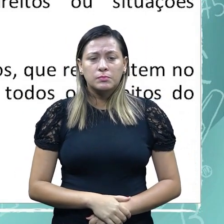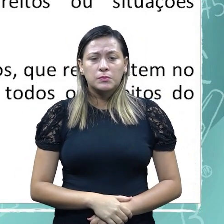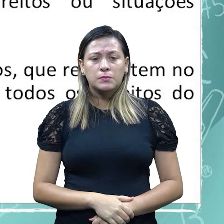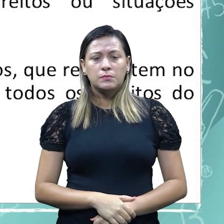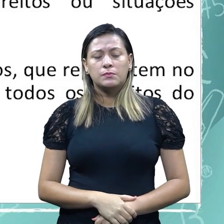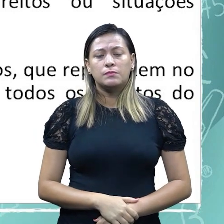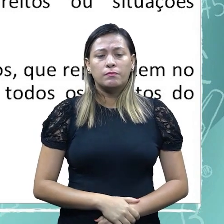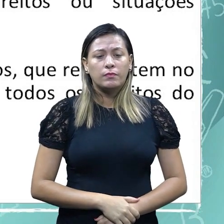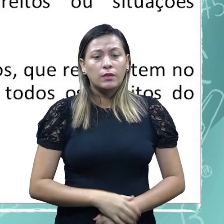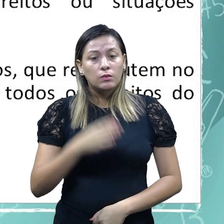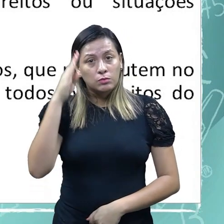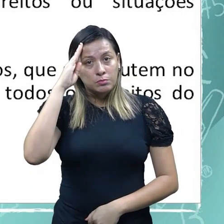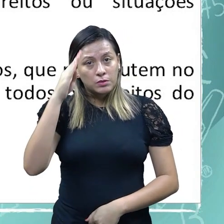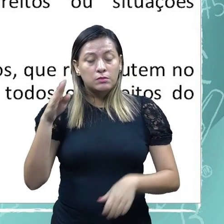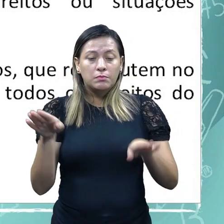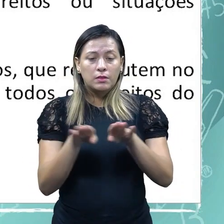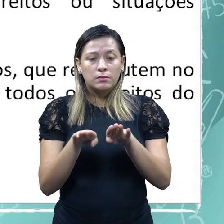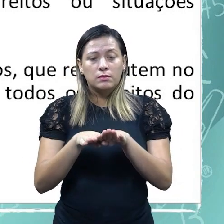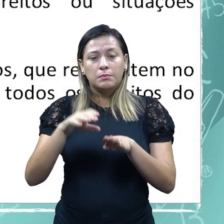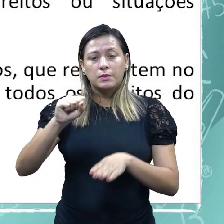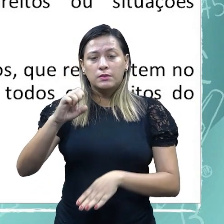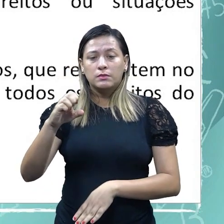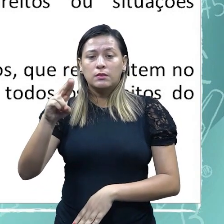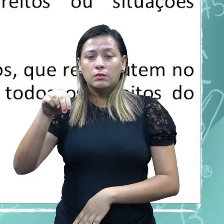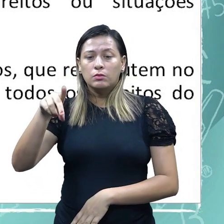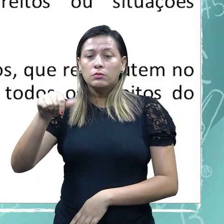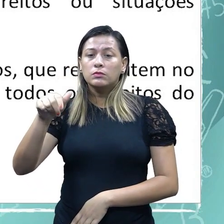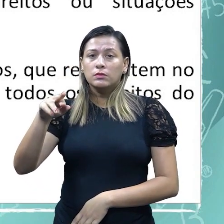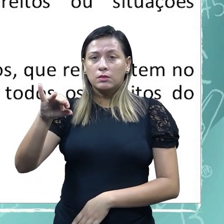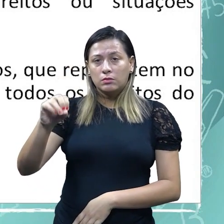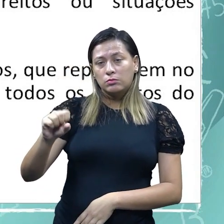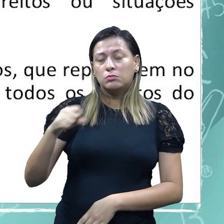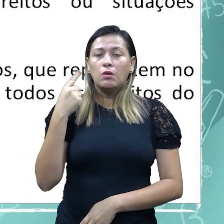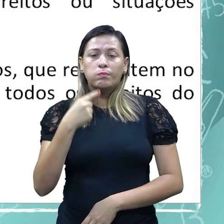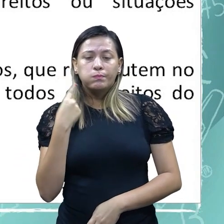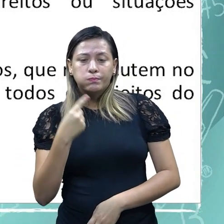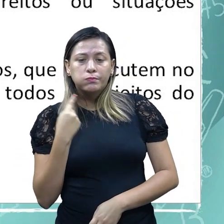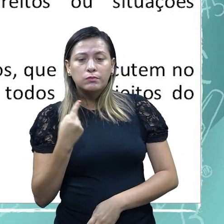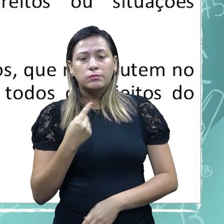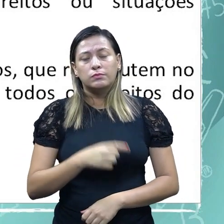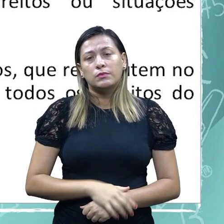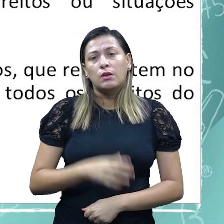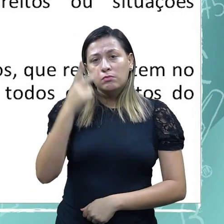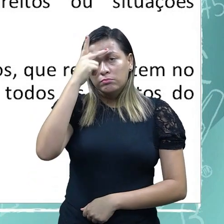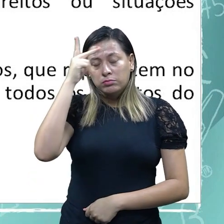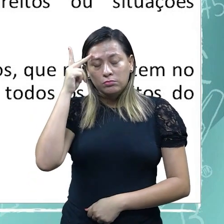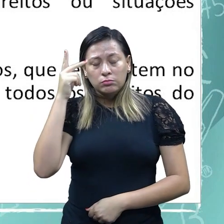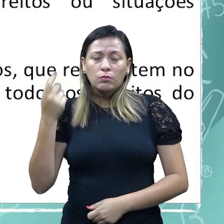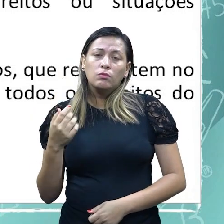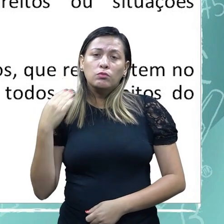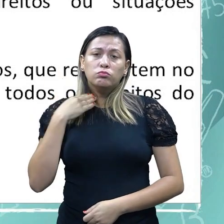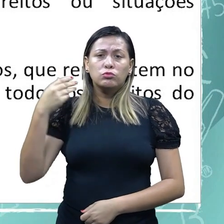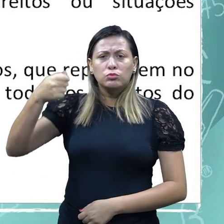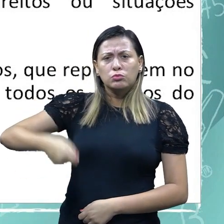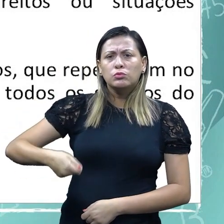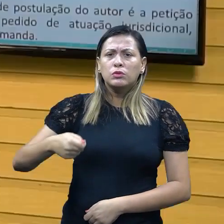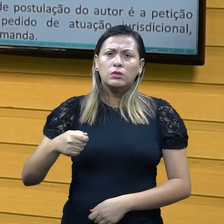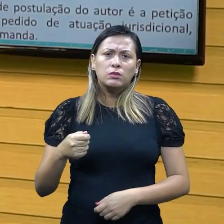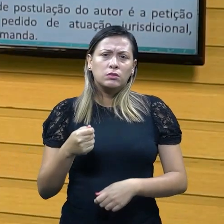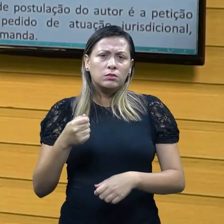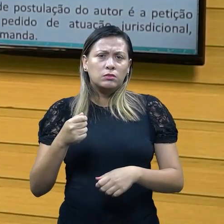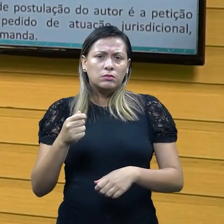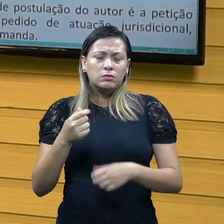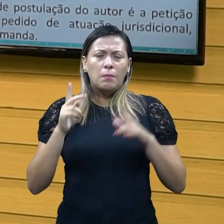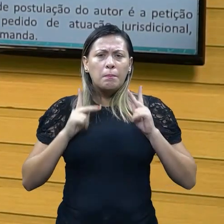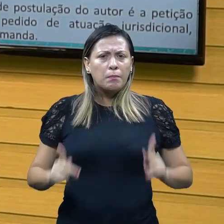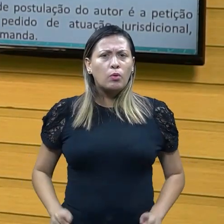você vai ter aí os principais e os secundários dentro da relação processual. Advogado, parte, né, o juiz, cada ato deles, certo?